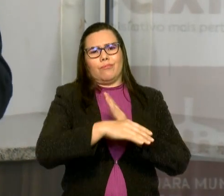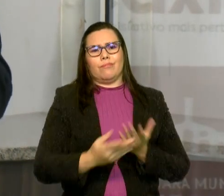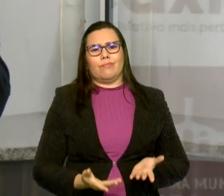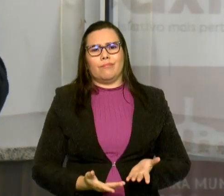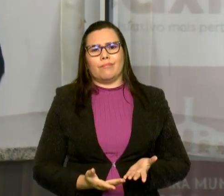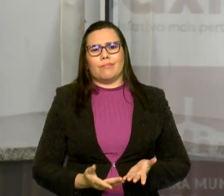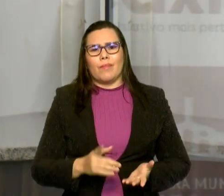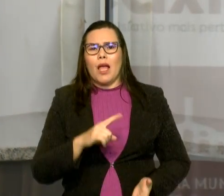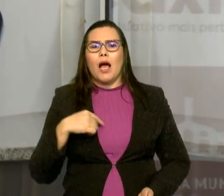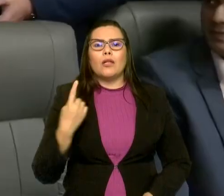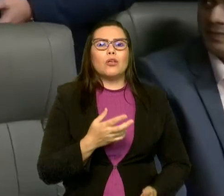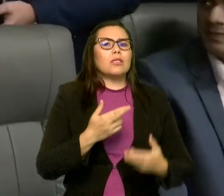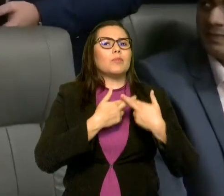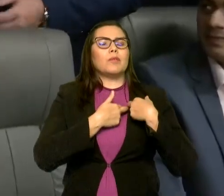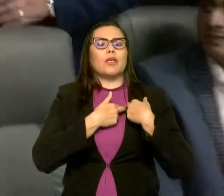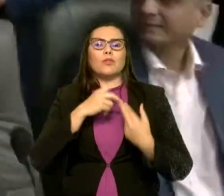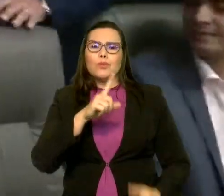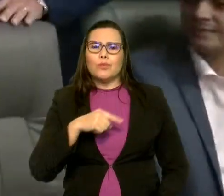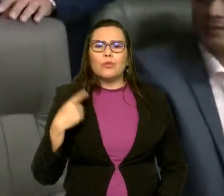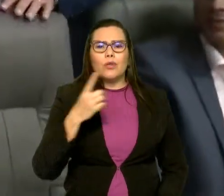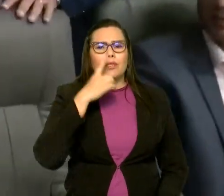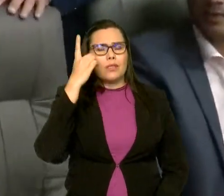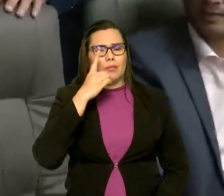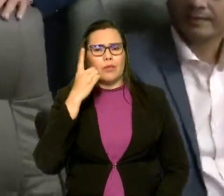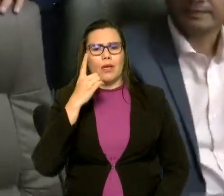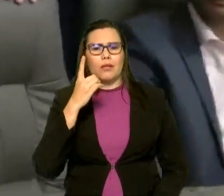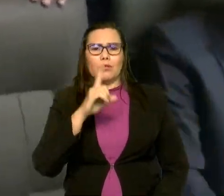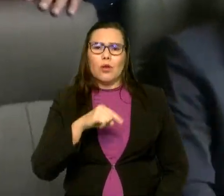que temos, com a nossa experiência, nós